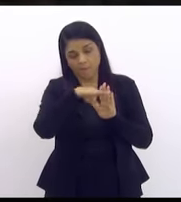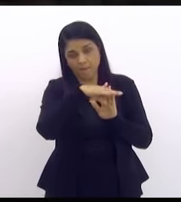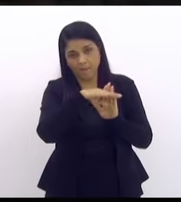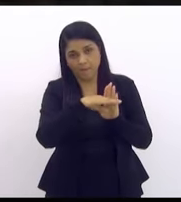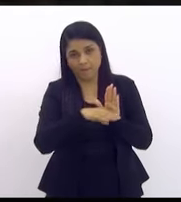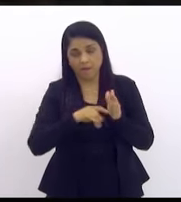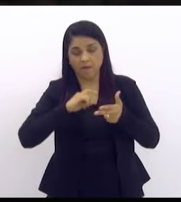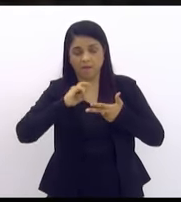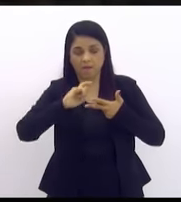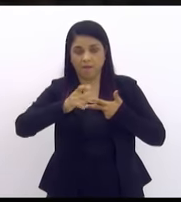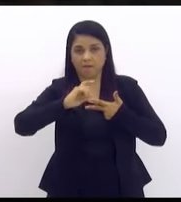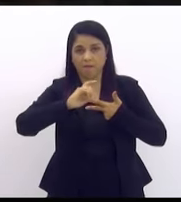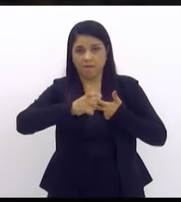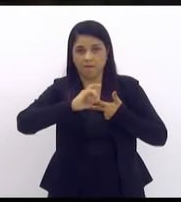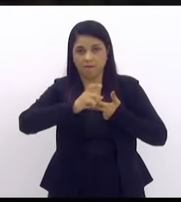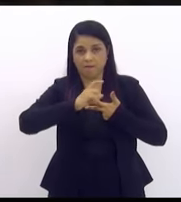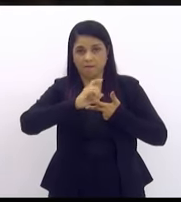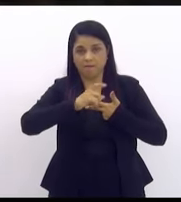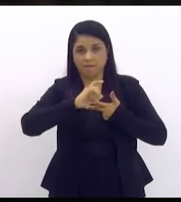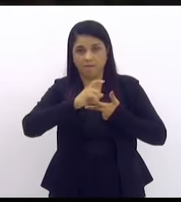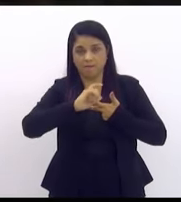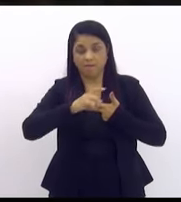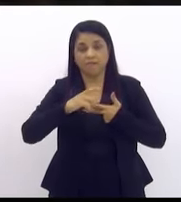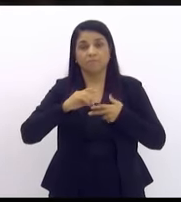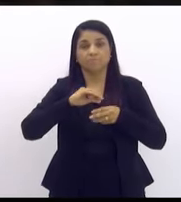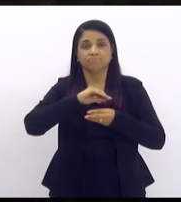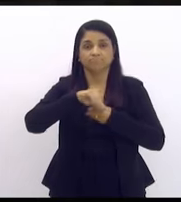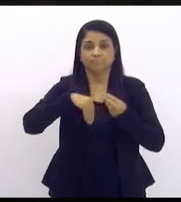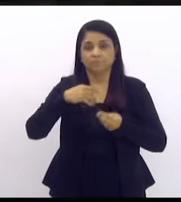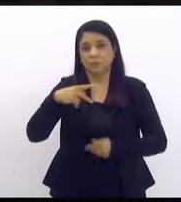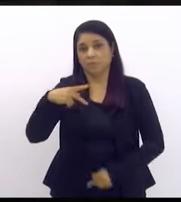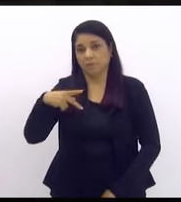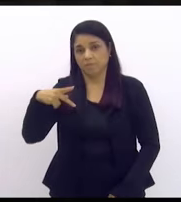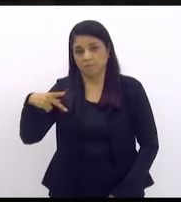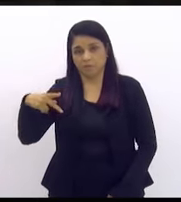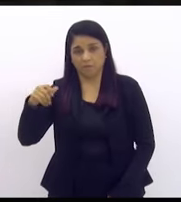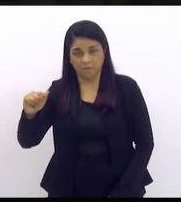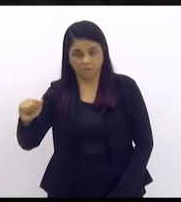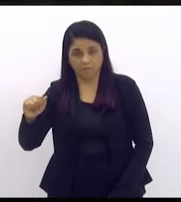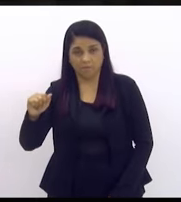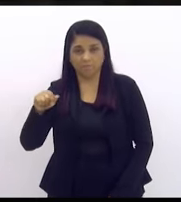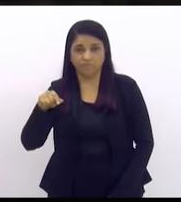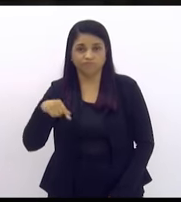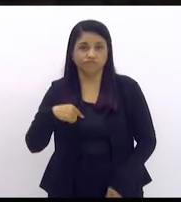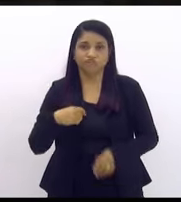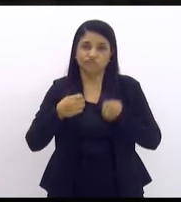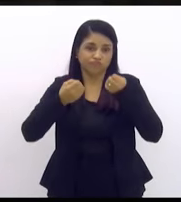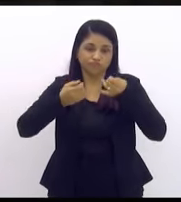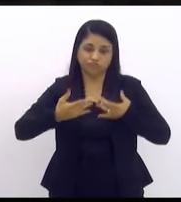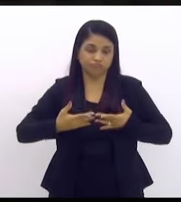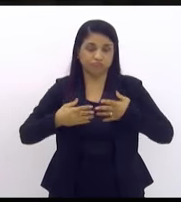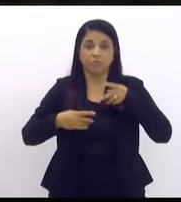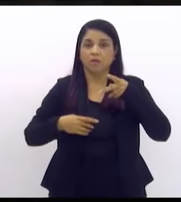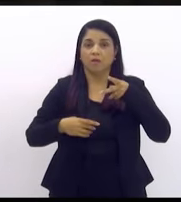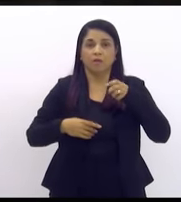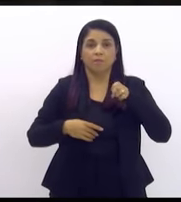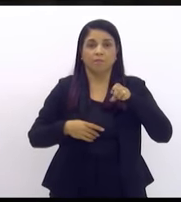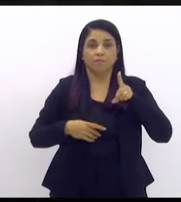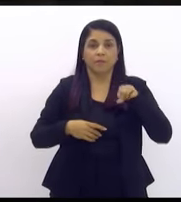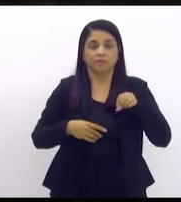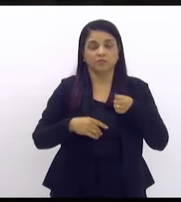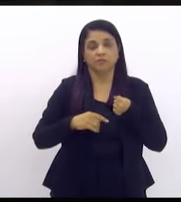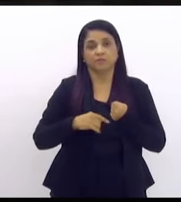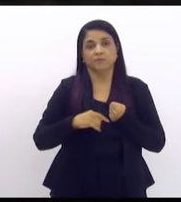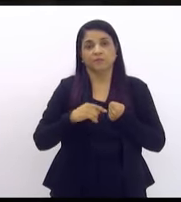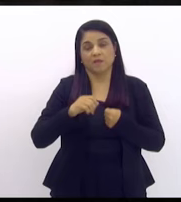Poder Executivo, arrolada no PPA, não aborda o PEDES. Isso está lá no anexo